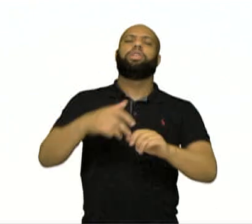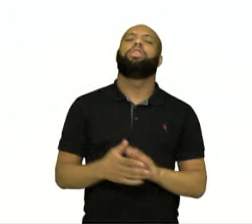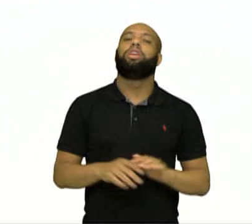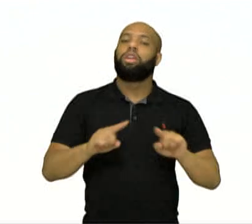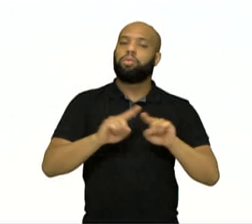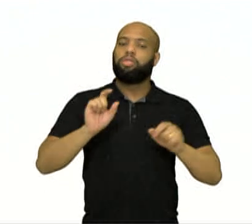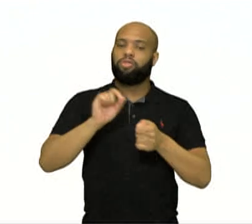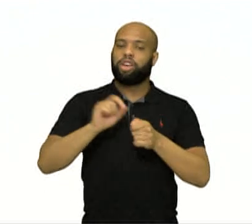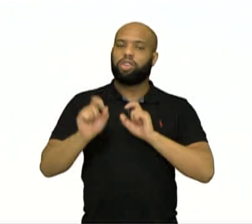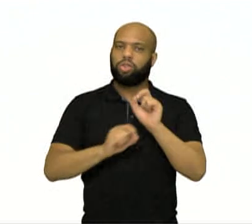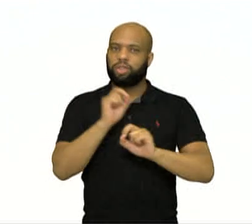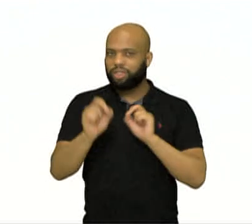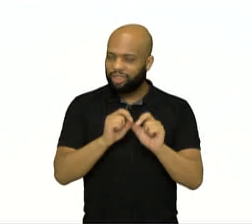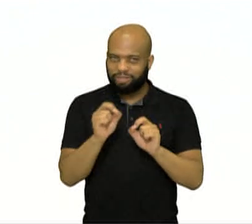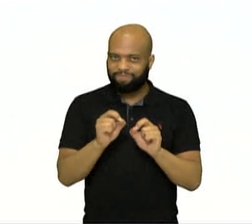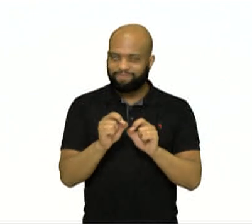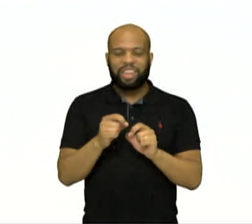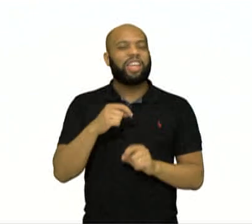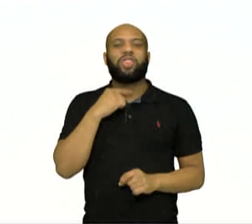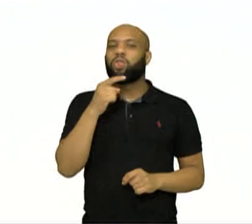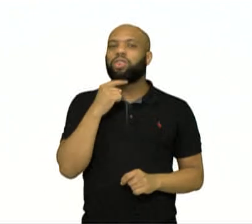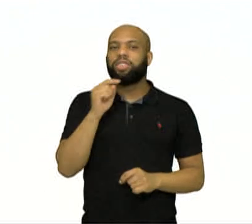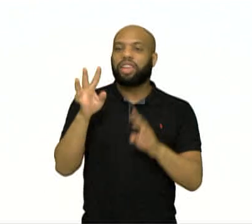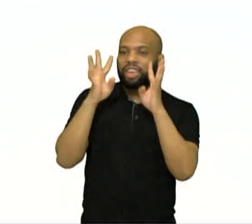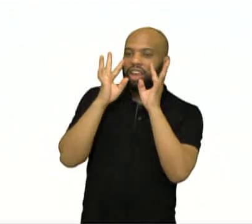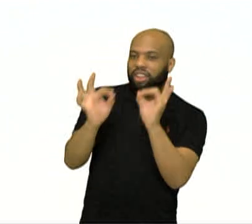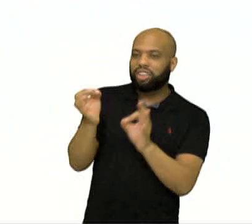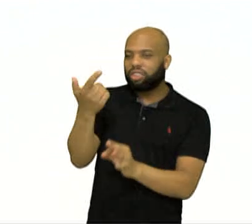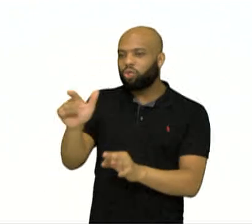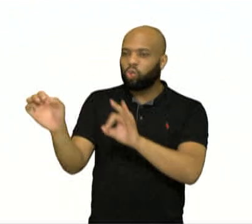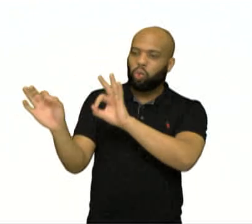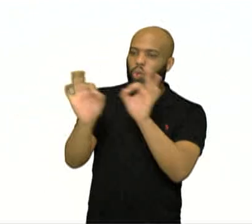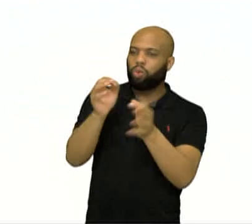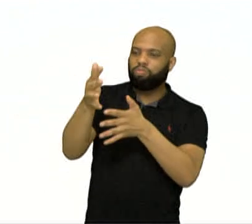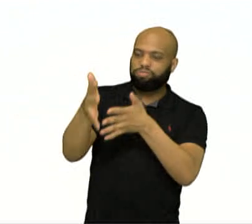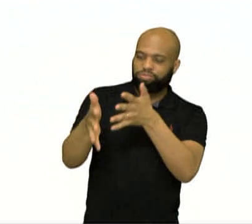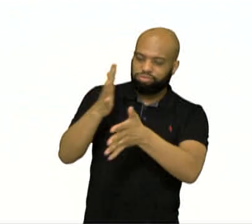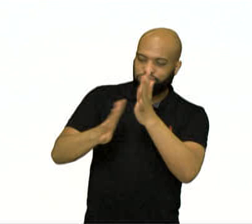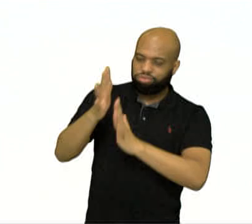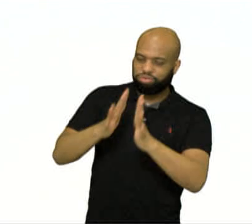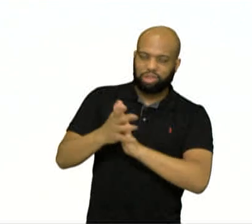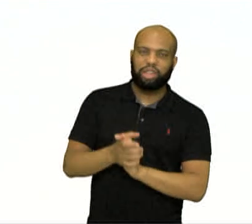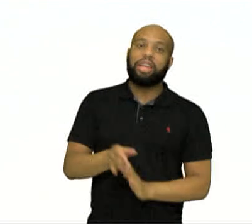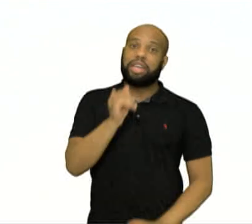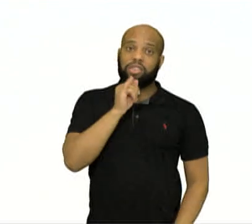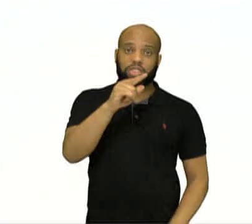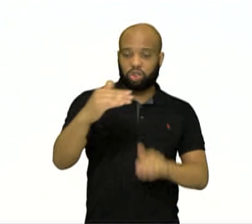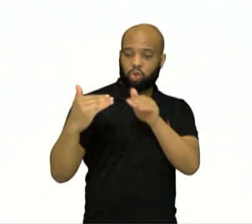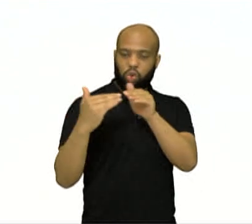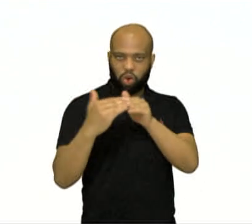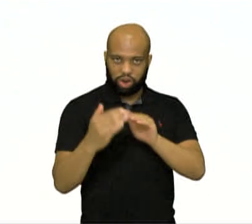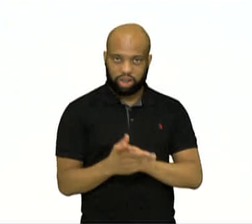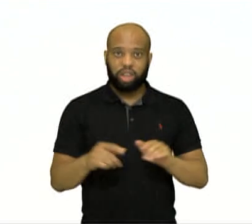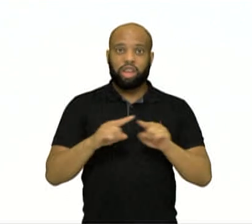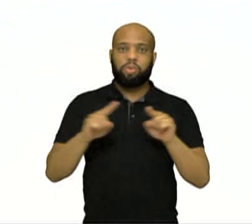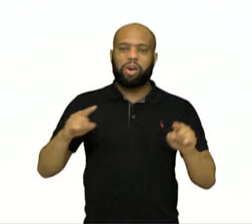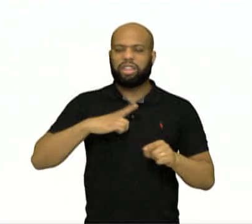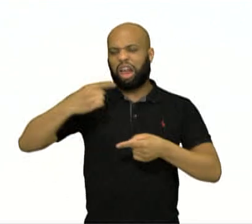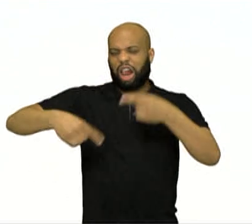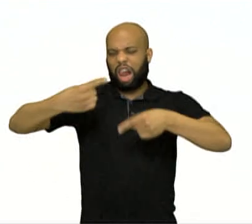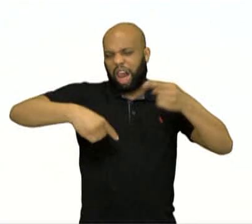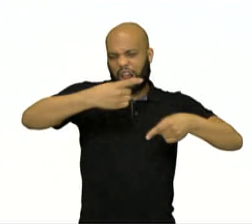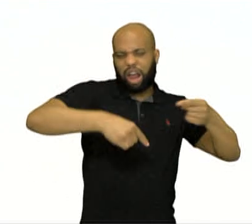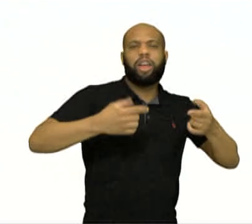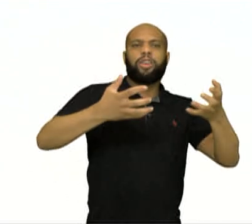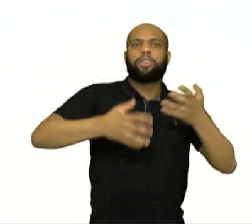bloqueia a nossa capacidade de escutar ativamente o outro. Muitas das vezes o outro está falando coisa que você até concorda, mas no meio da discussão você